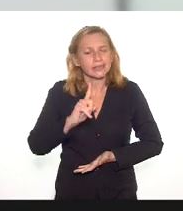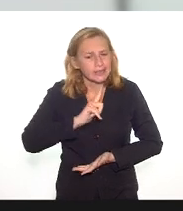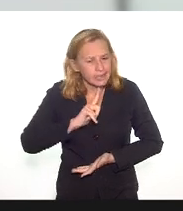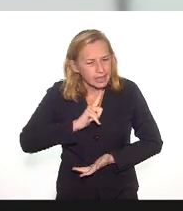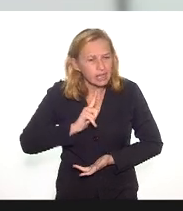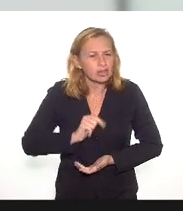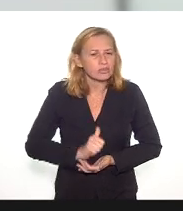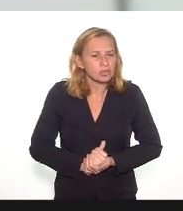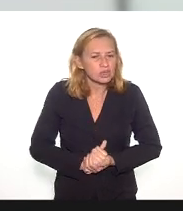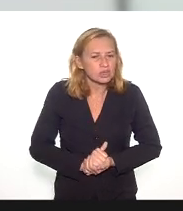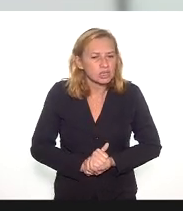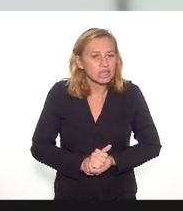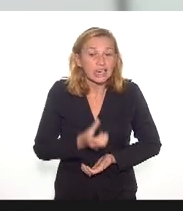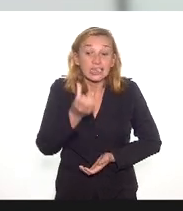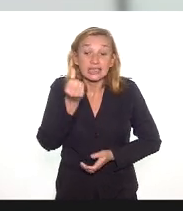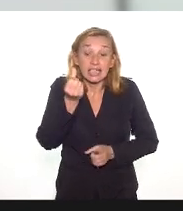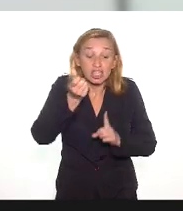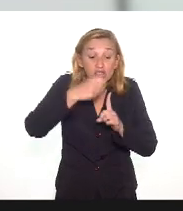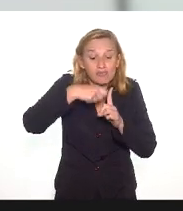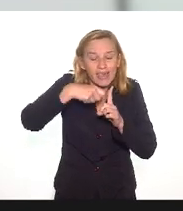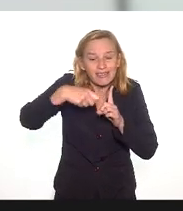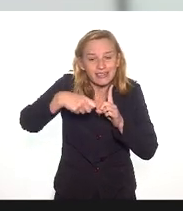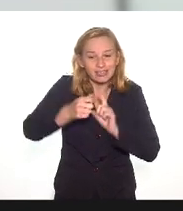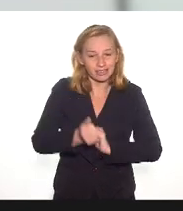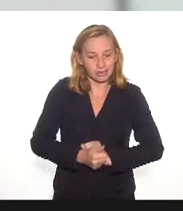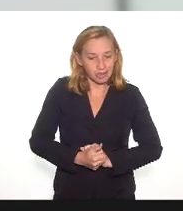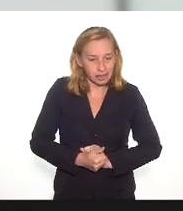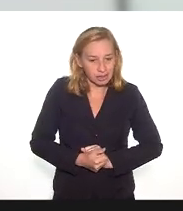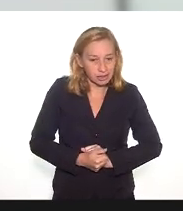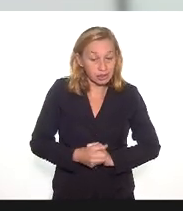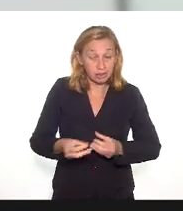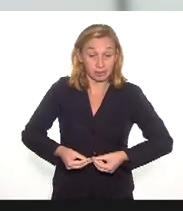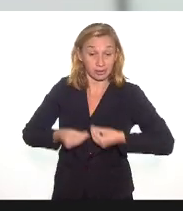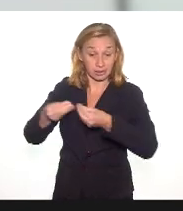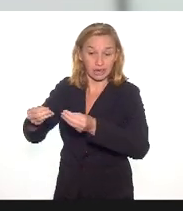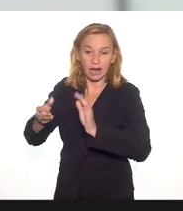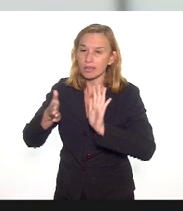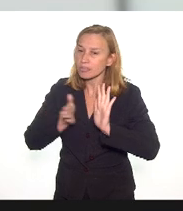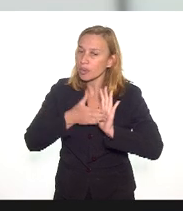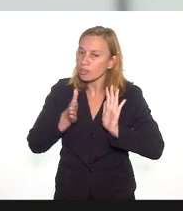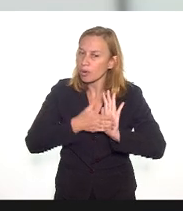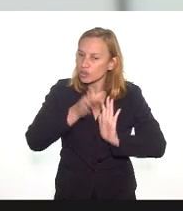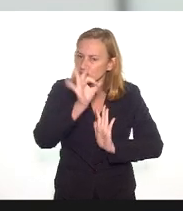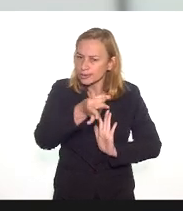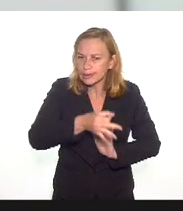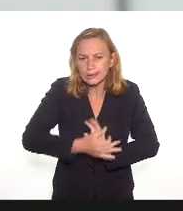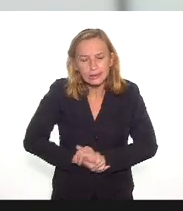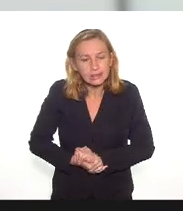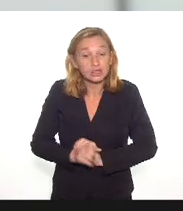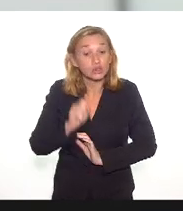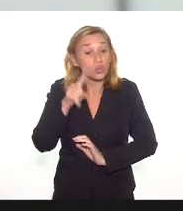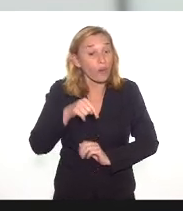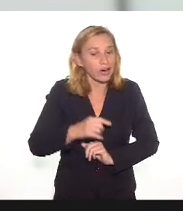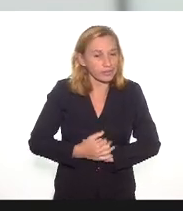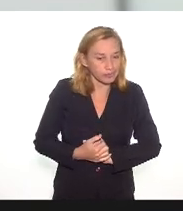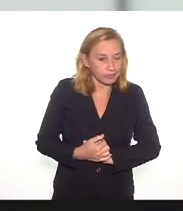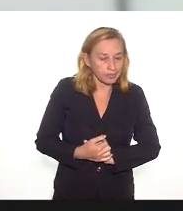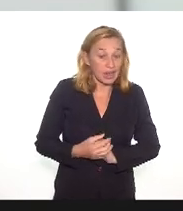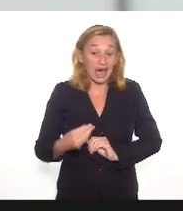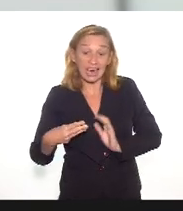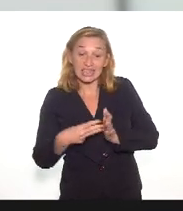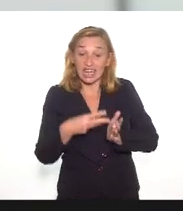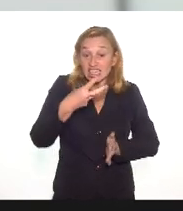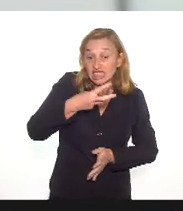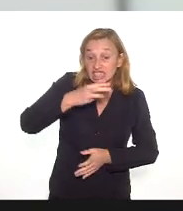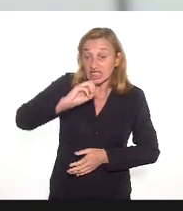teremos 6 meses para entregar a proposta definitiva, isto é, até 30